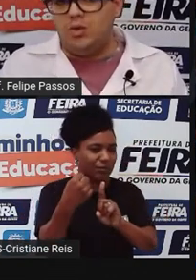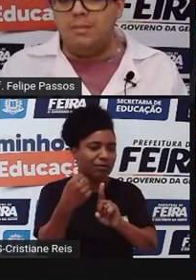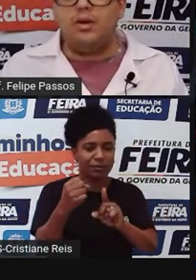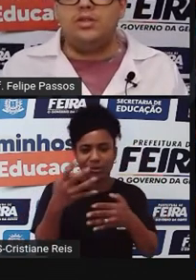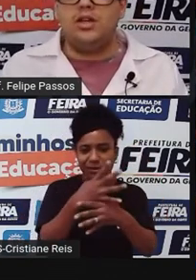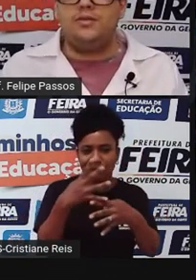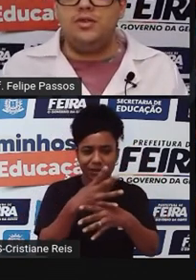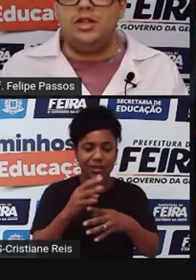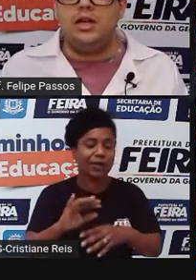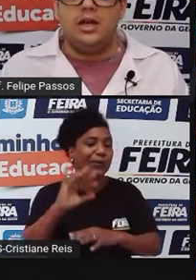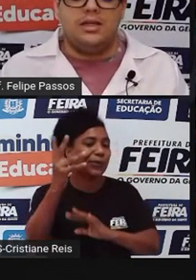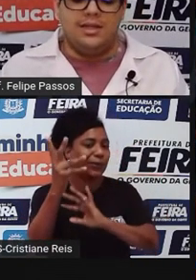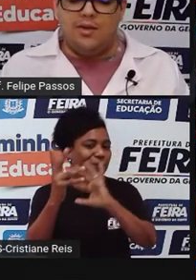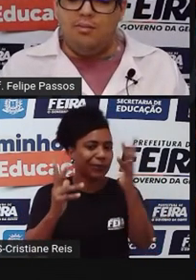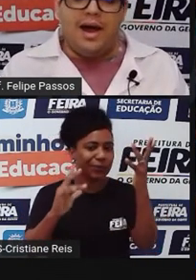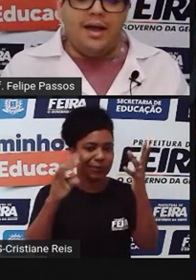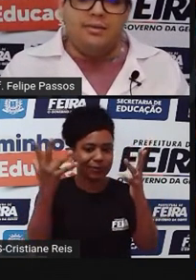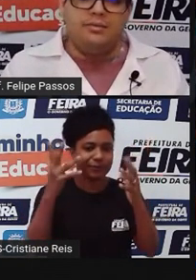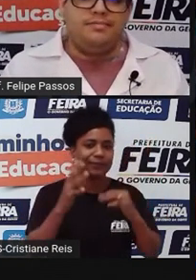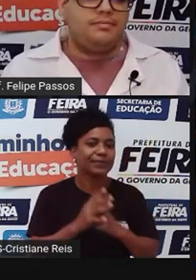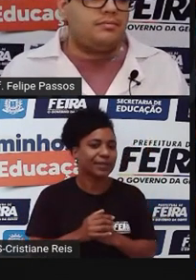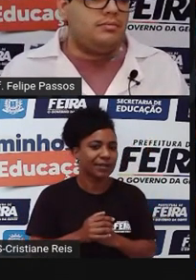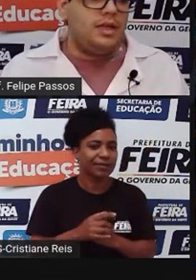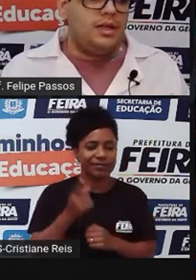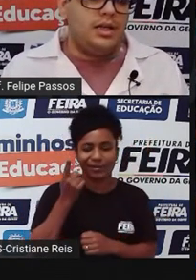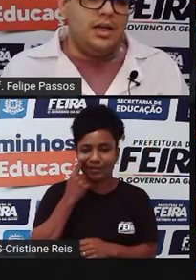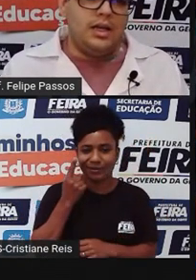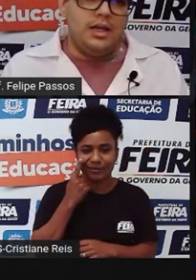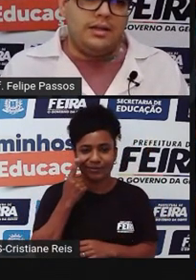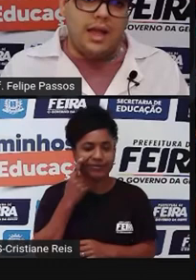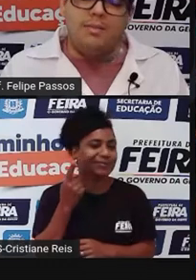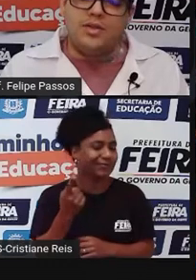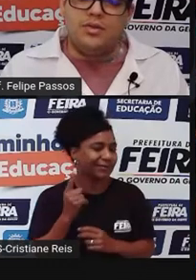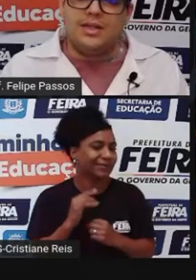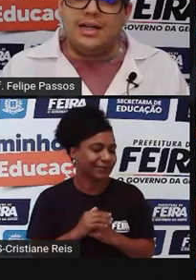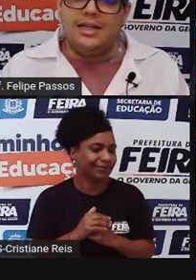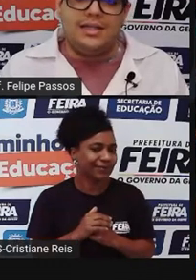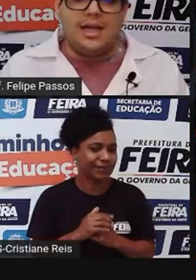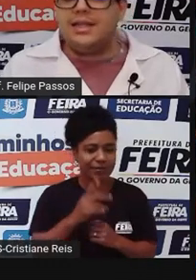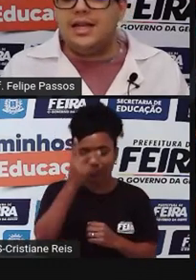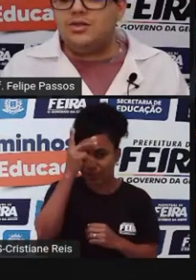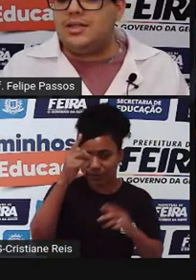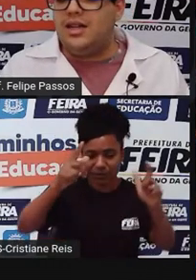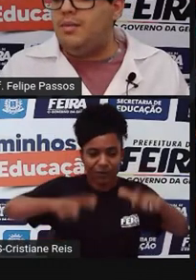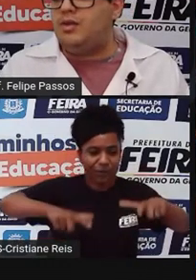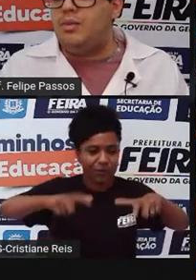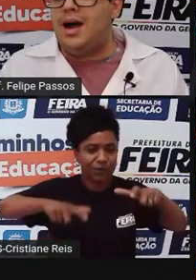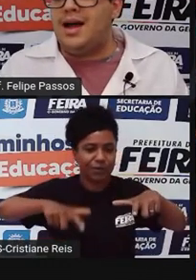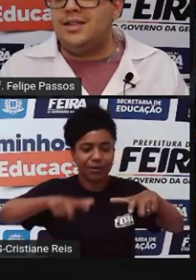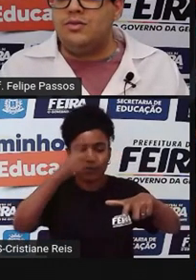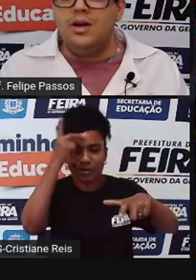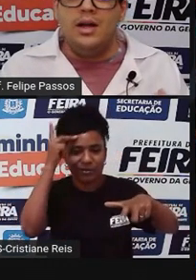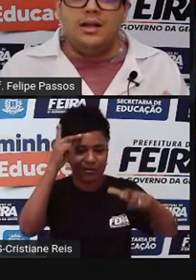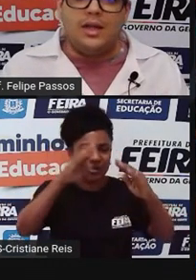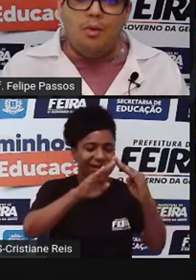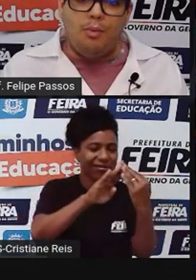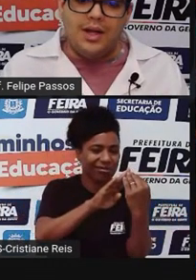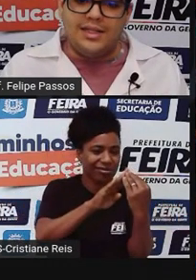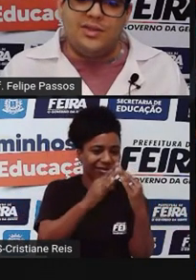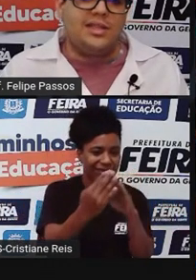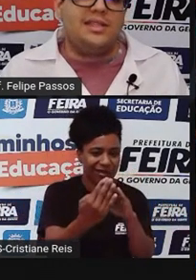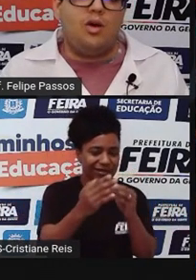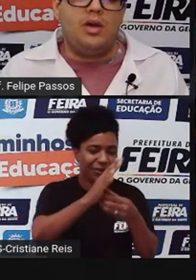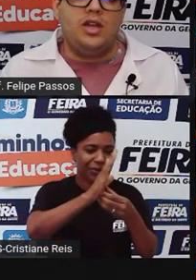existe não tem para onde a gente fugir você tem um bairro que tem pessoas ali sem acesso a saneamento básico